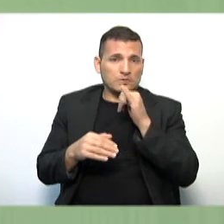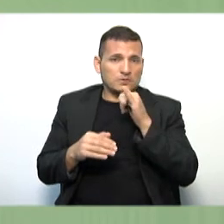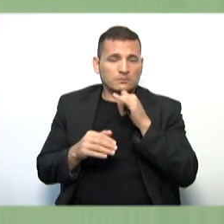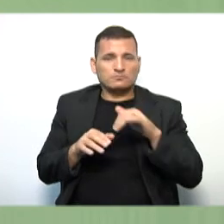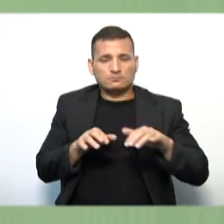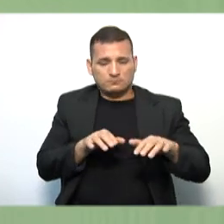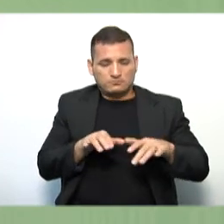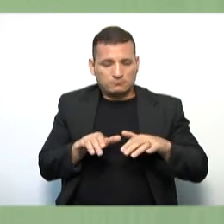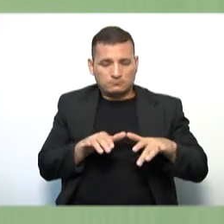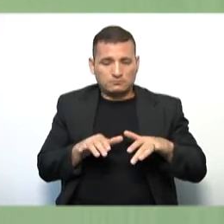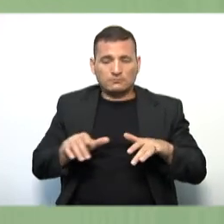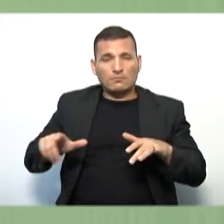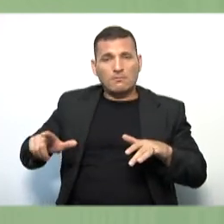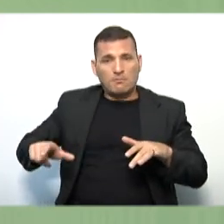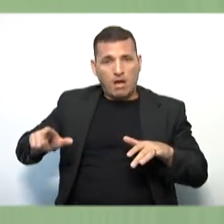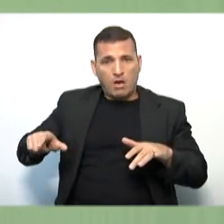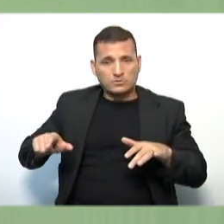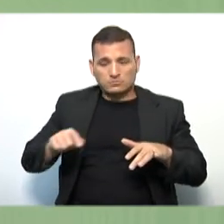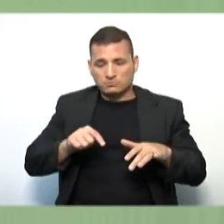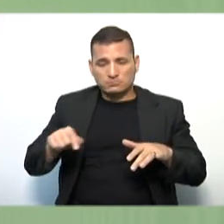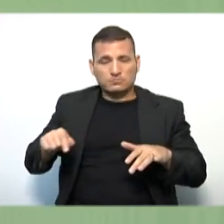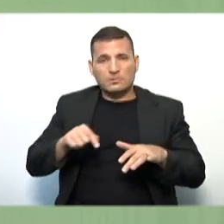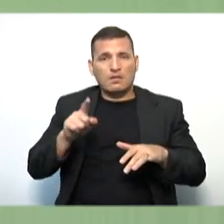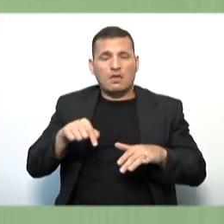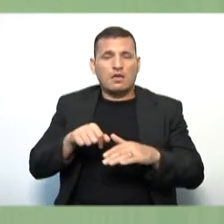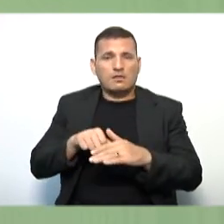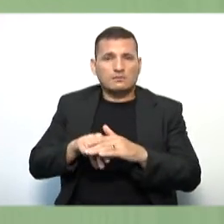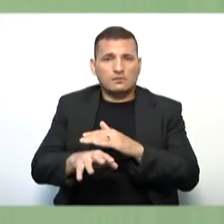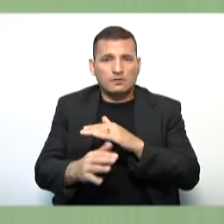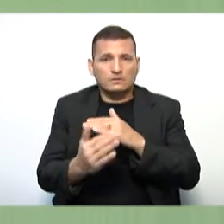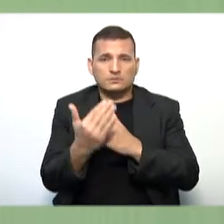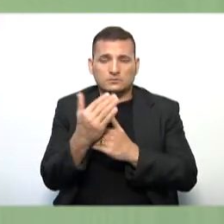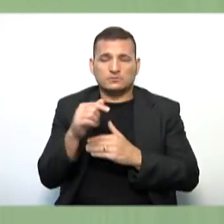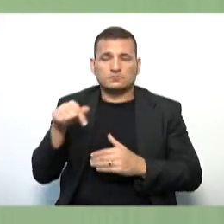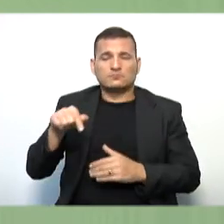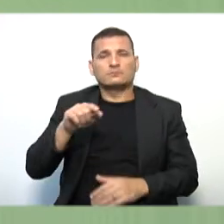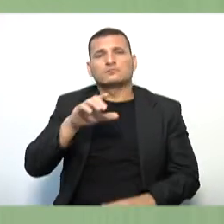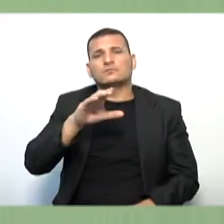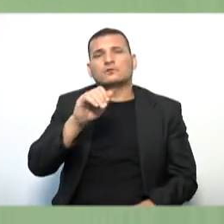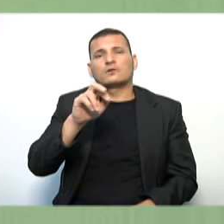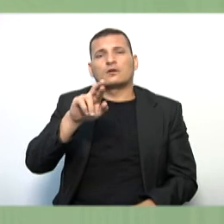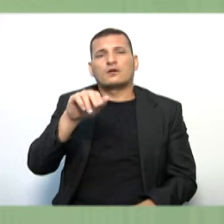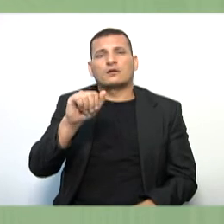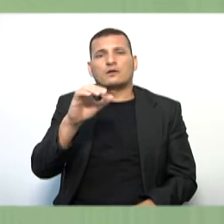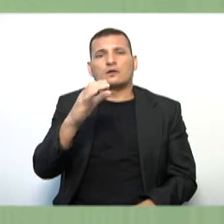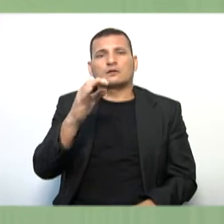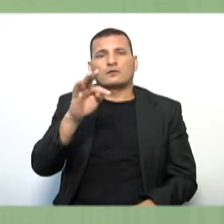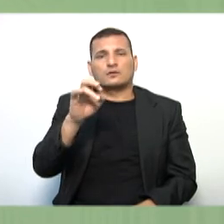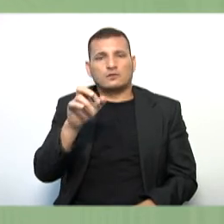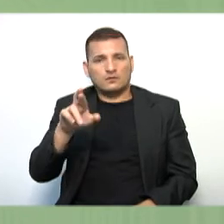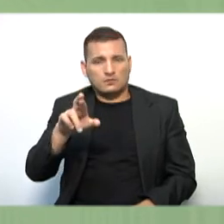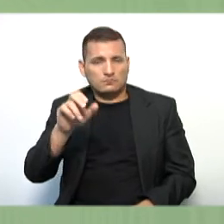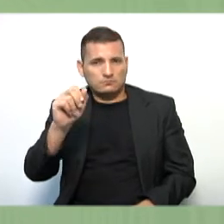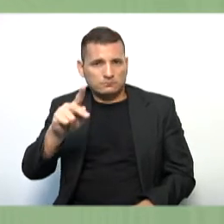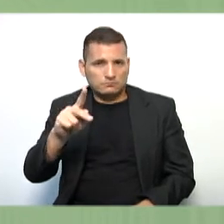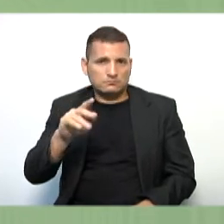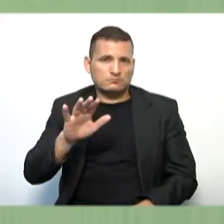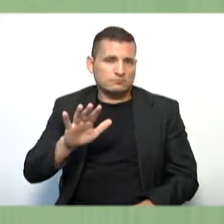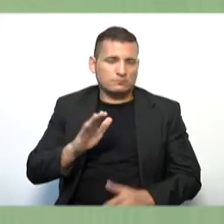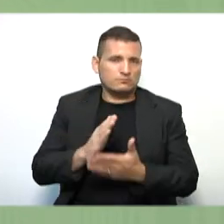por exemplo, são dispositivos de entrada e saída do tipo de caractere, ok? Então, são